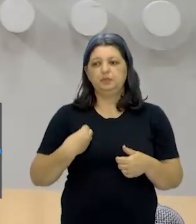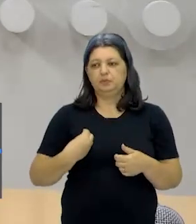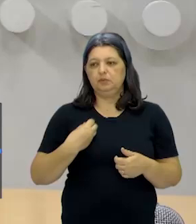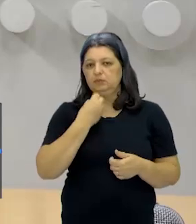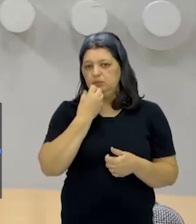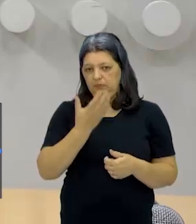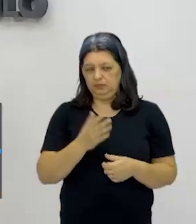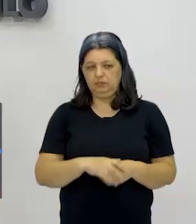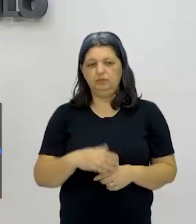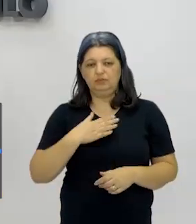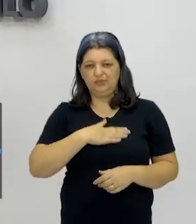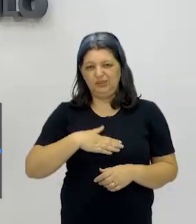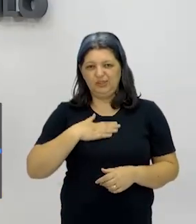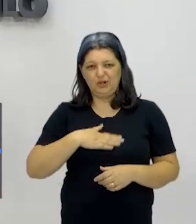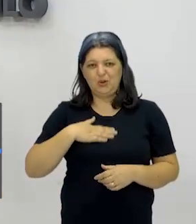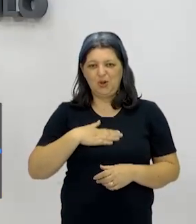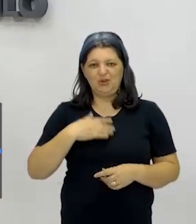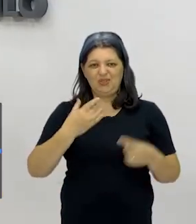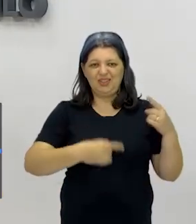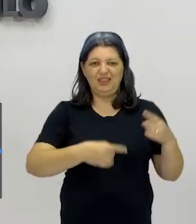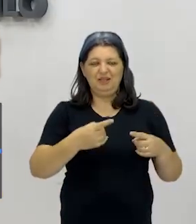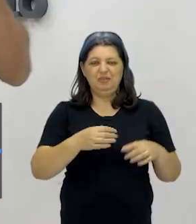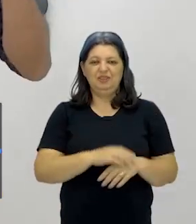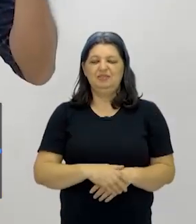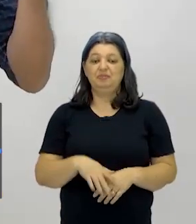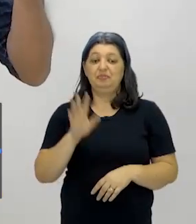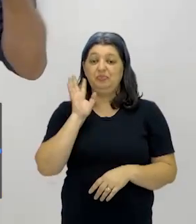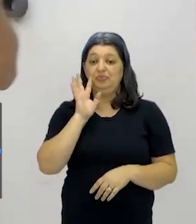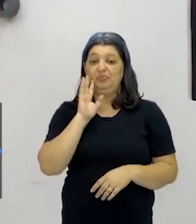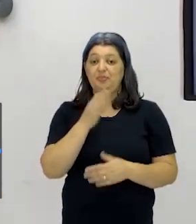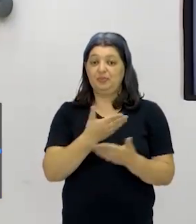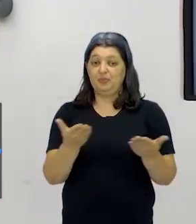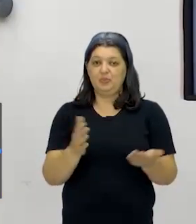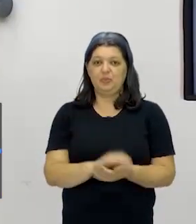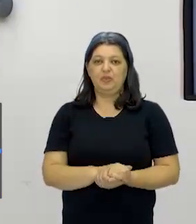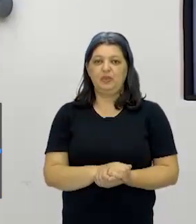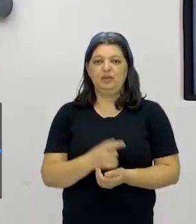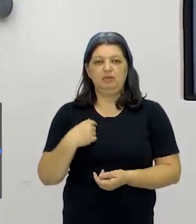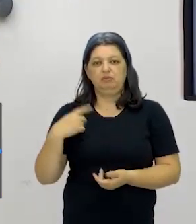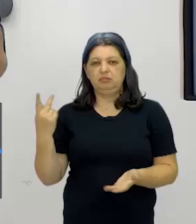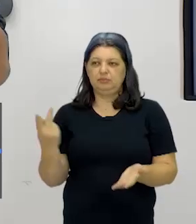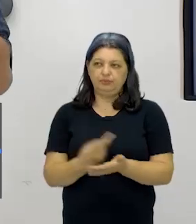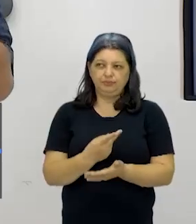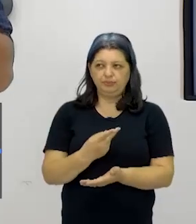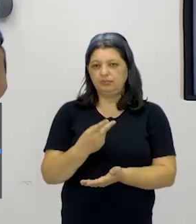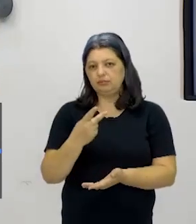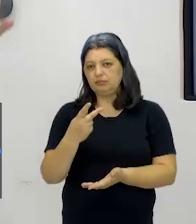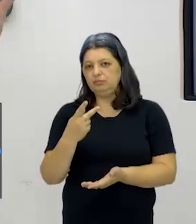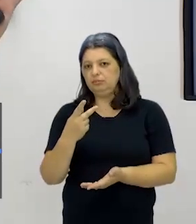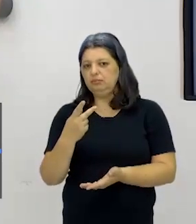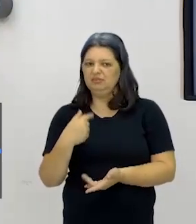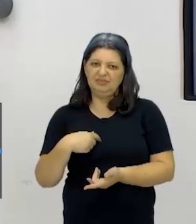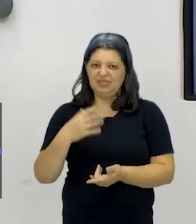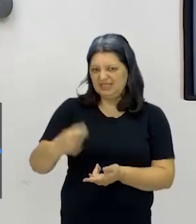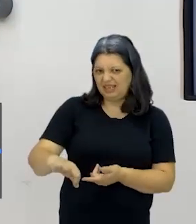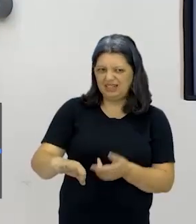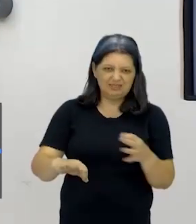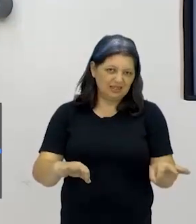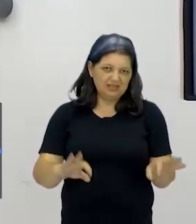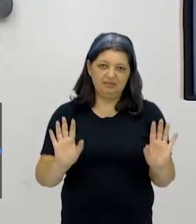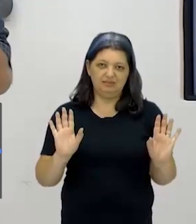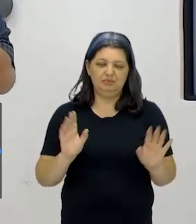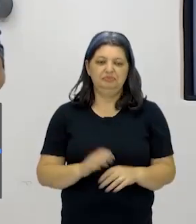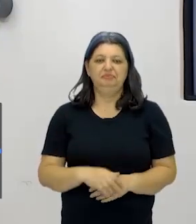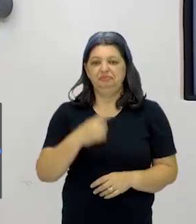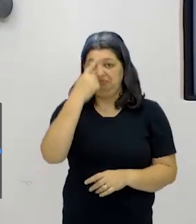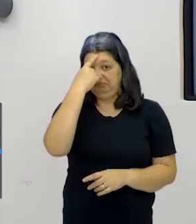gosto do debate, eu vou jogar o debate para bem. vocês. Eu acho assim, ó que bacana, pensar, olha, nem eu tô certo, nem a professora tá certa. Ou ela tá certa e eu também tô certo, não sei. A ideia que é